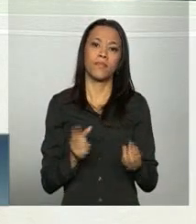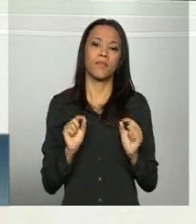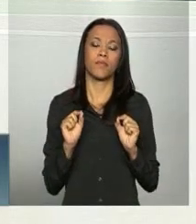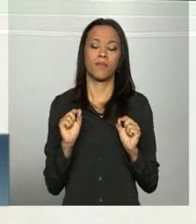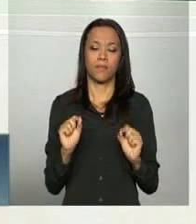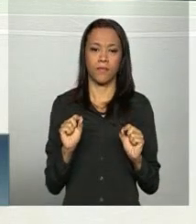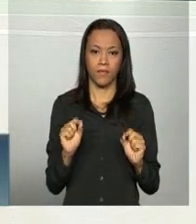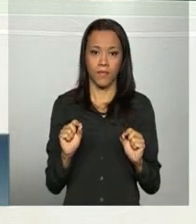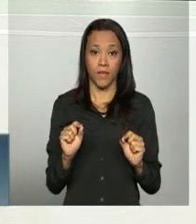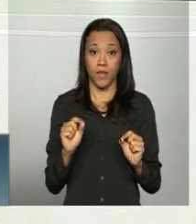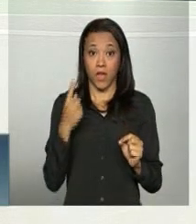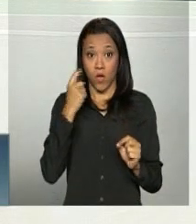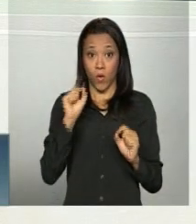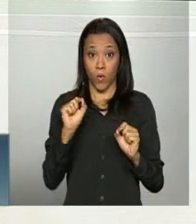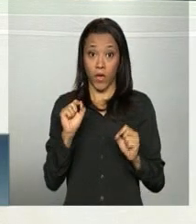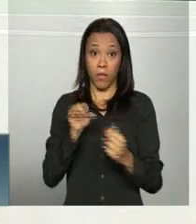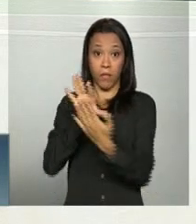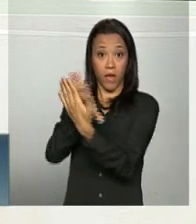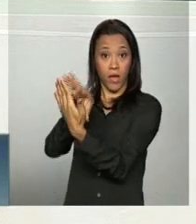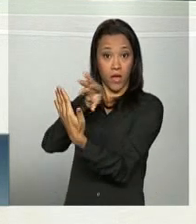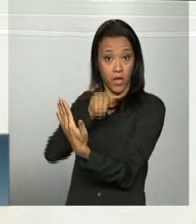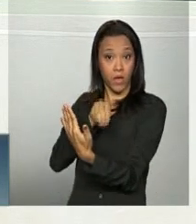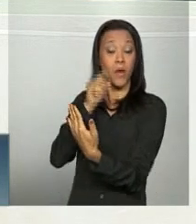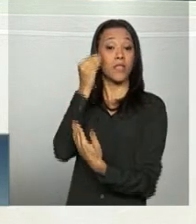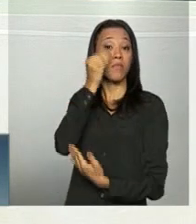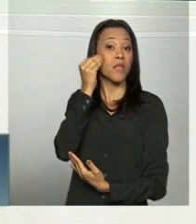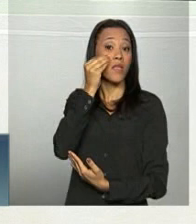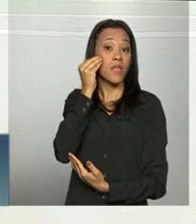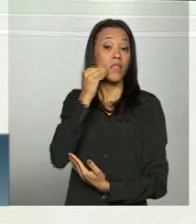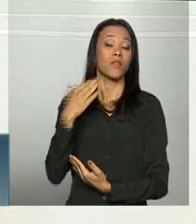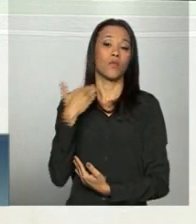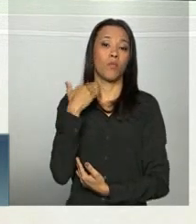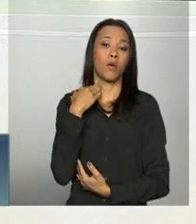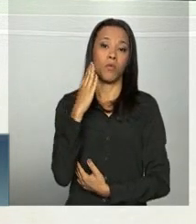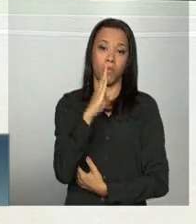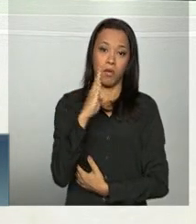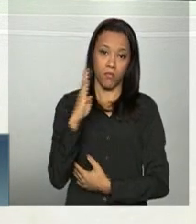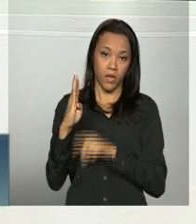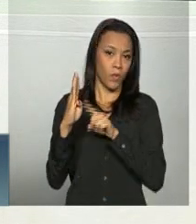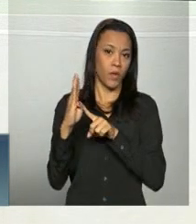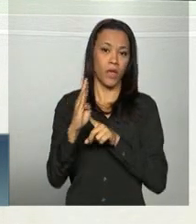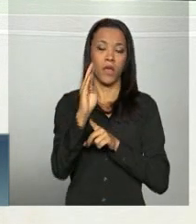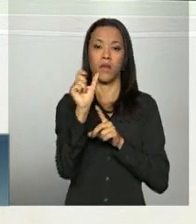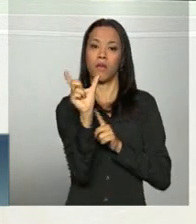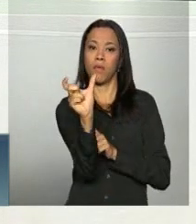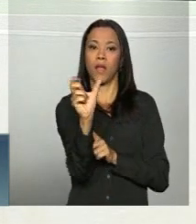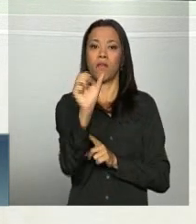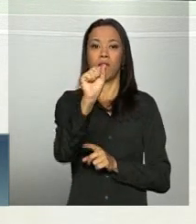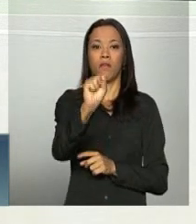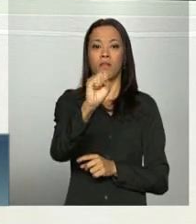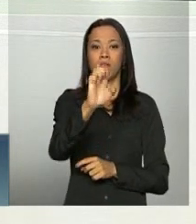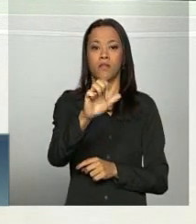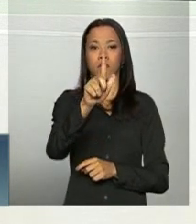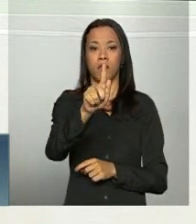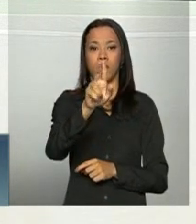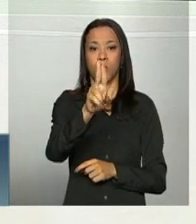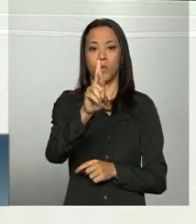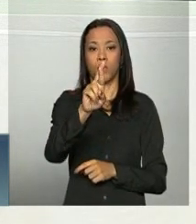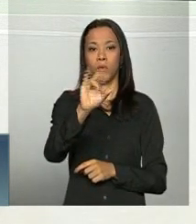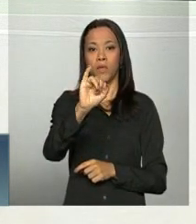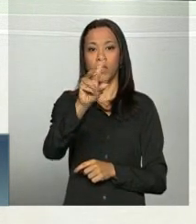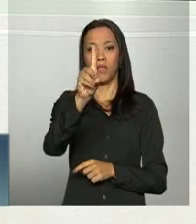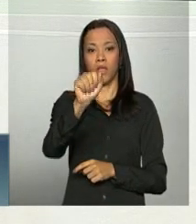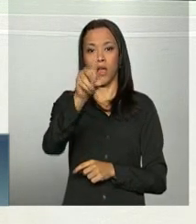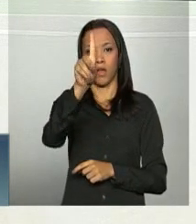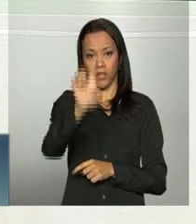considerando a experiência do BB Seguridade, nós temos condição de fazer um bom trabalho da mesma maneira, com o mesmo êxito